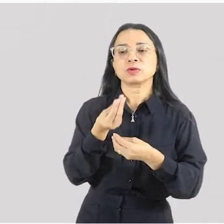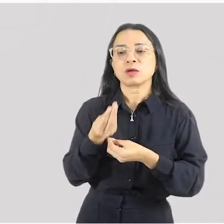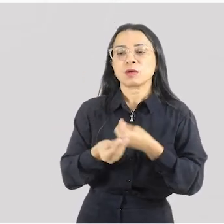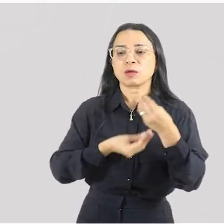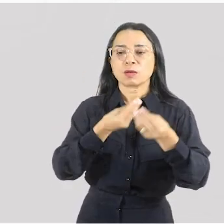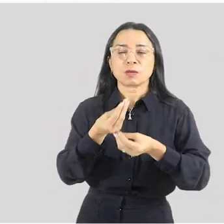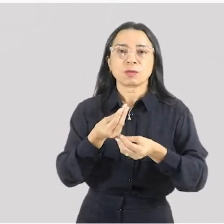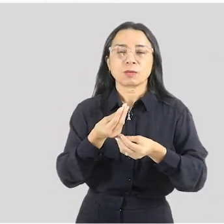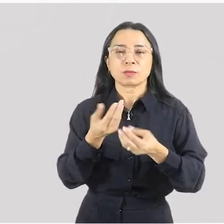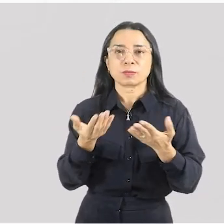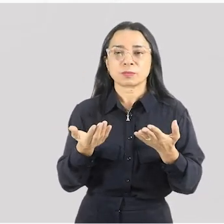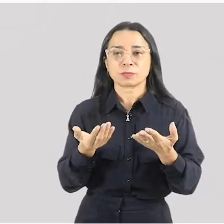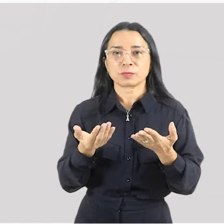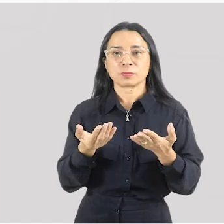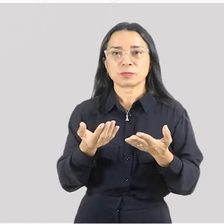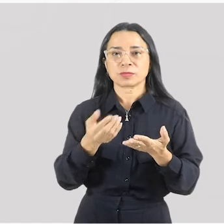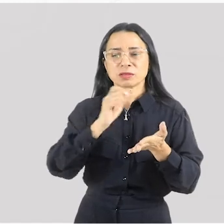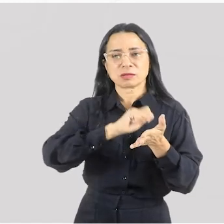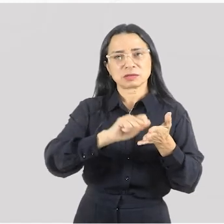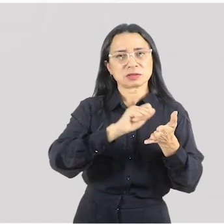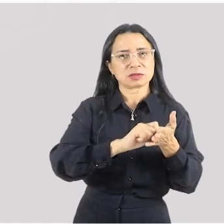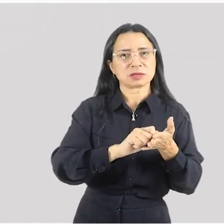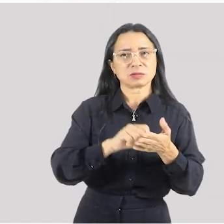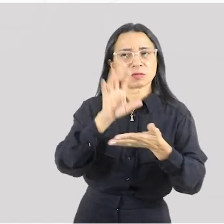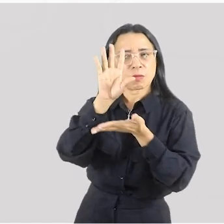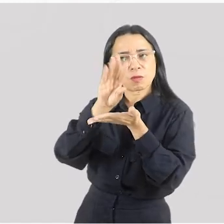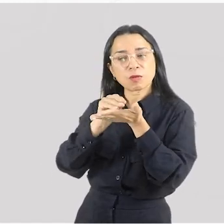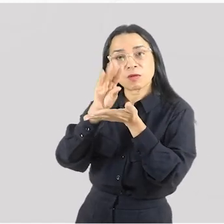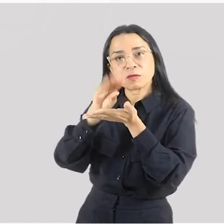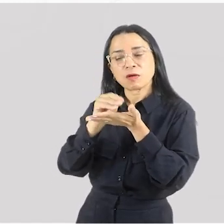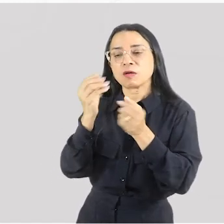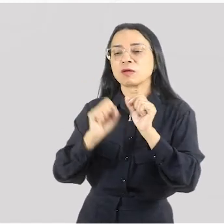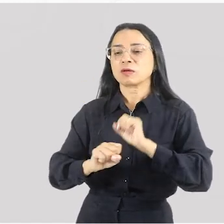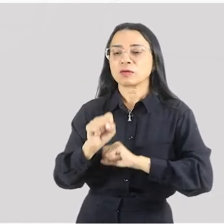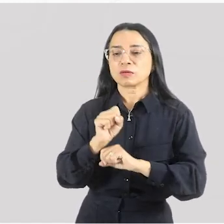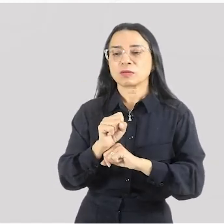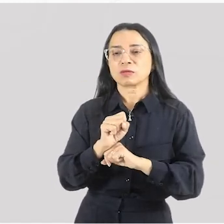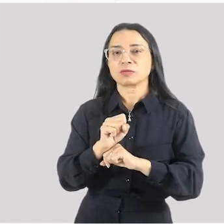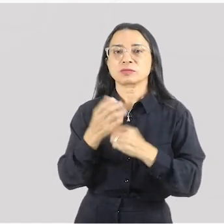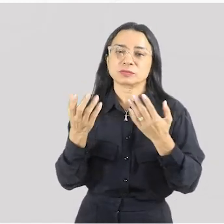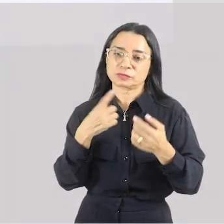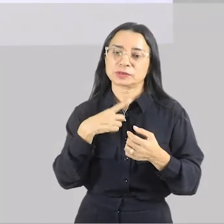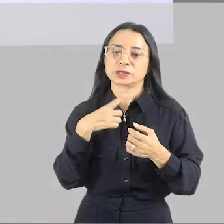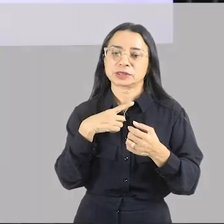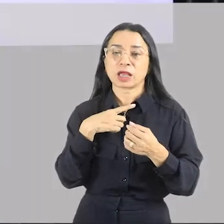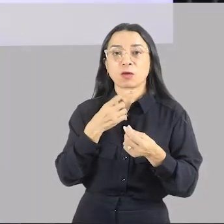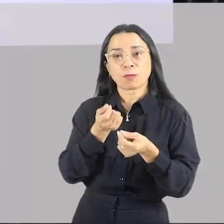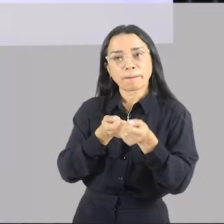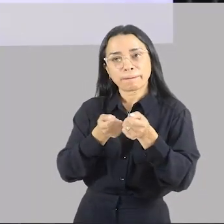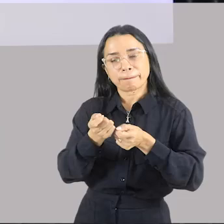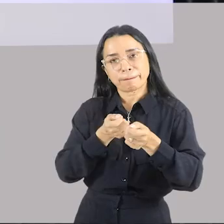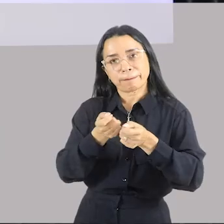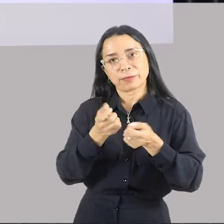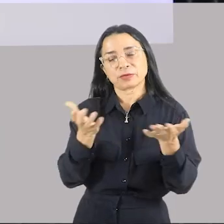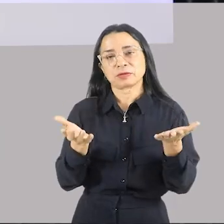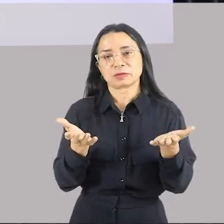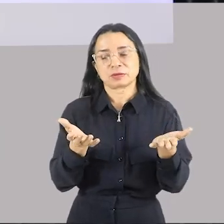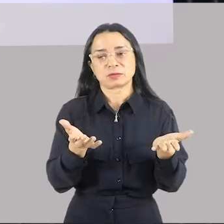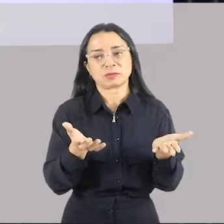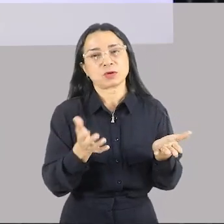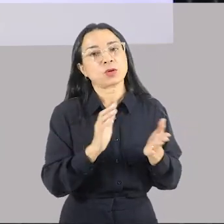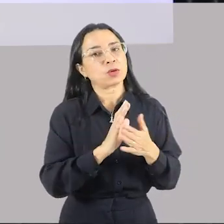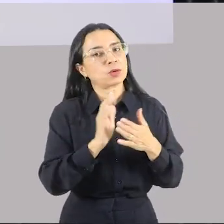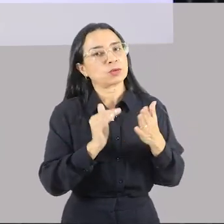meios, sejam eles escritos, fotográficos, pressupõe uma manipulação. Então o que ele está dizendo é, toda a informação, de